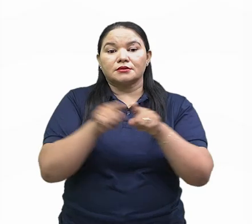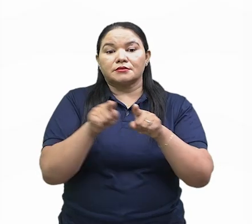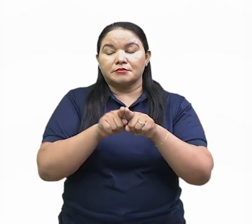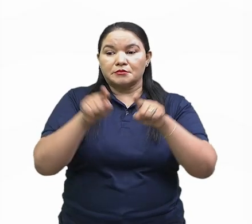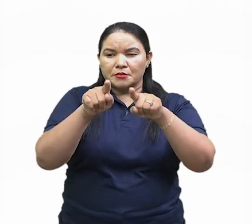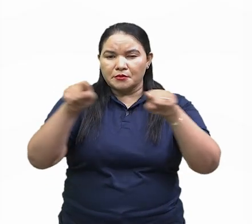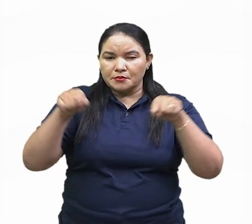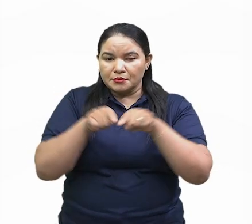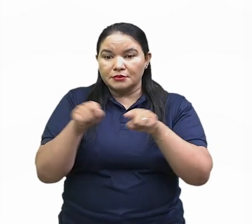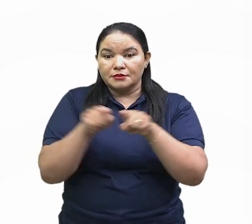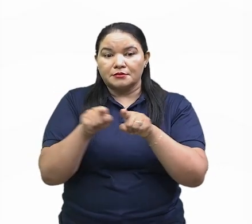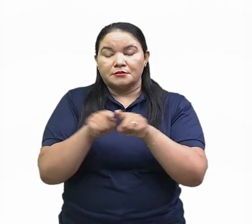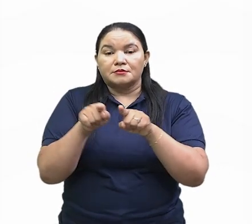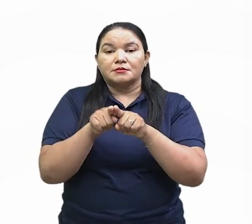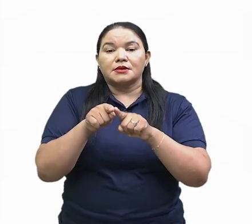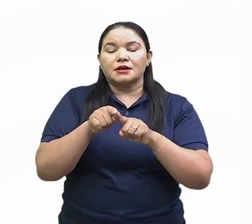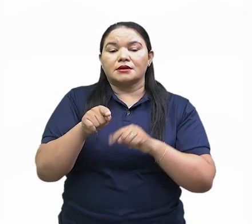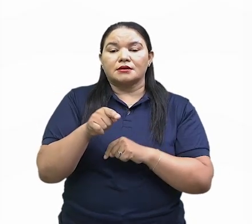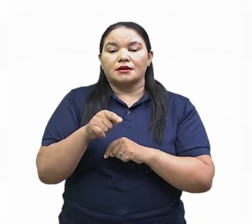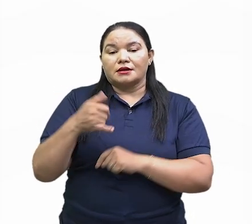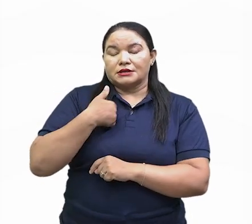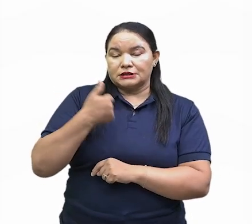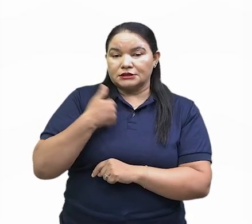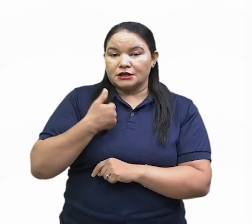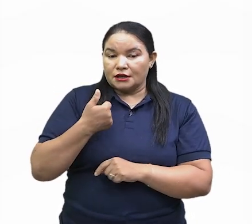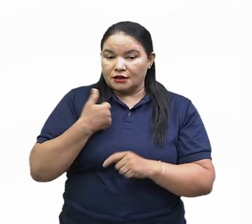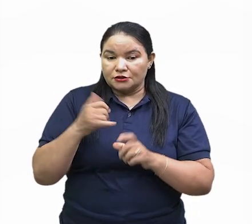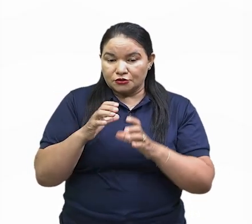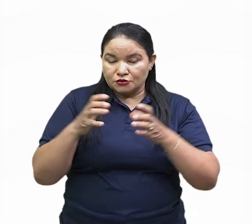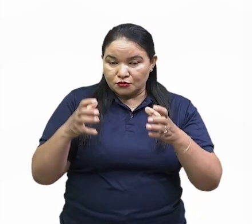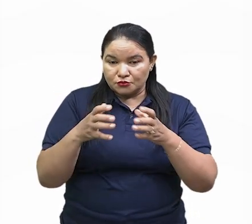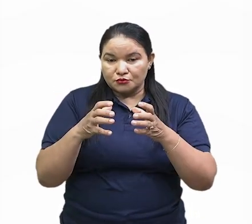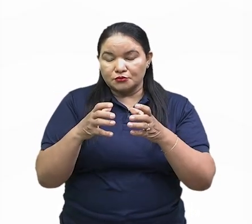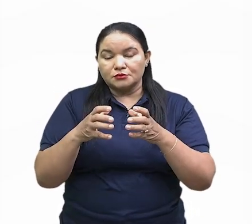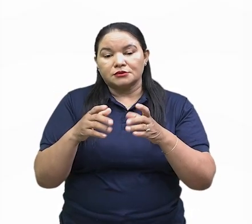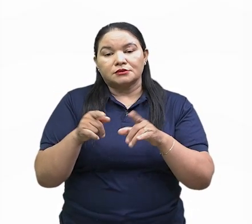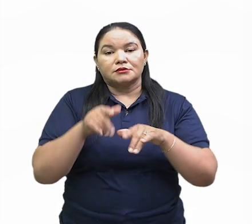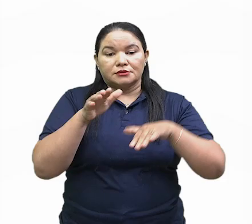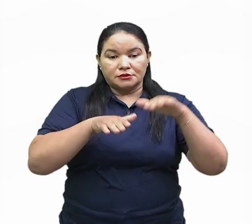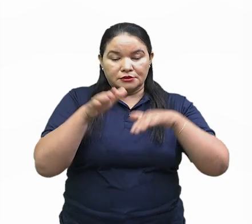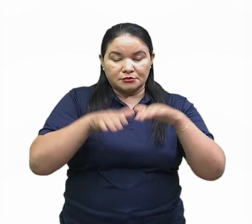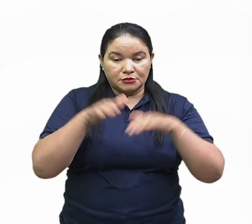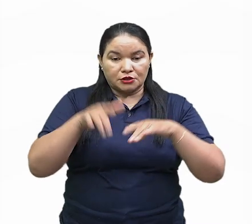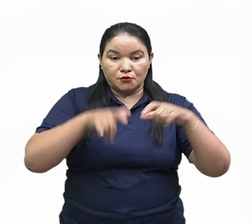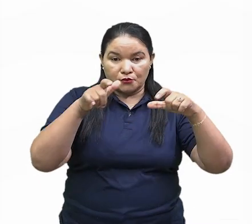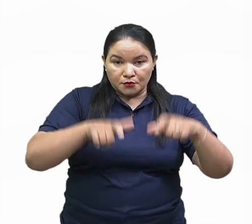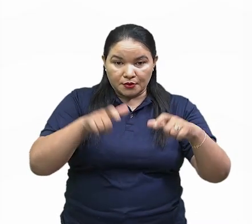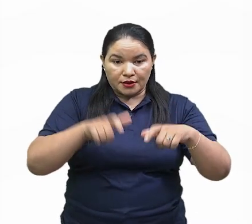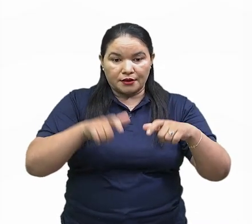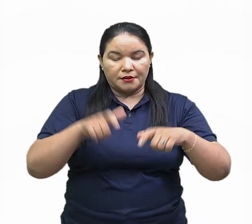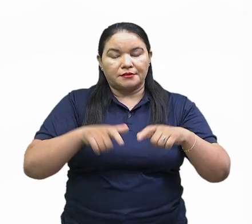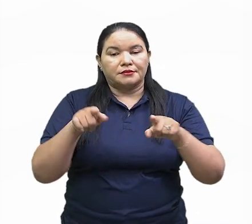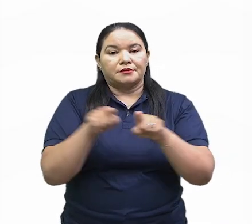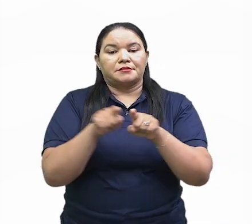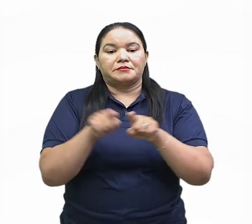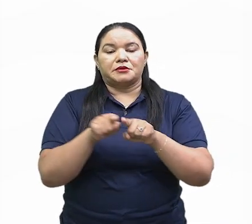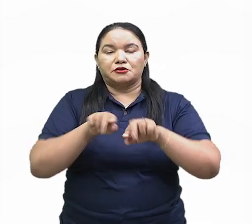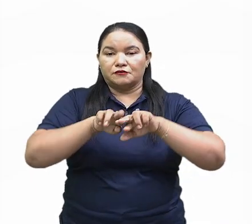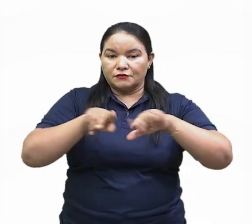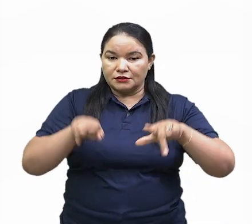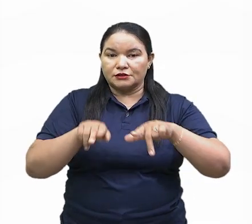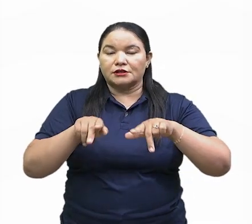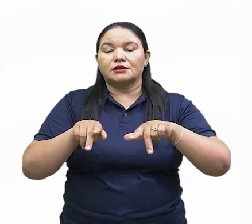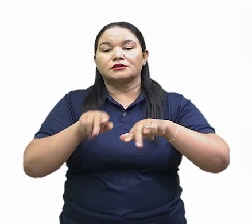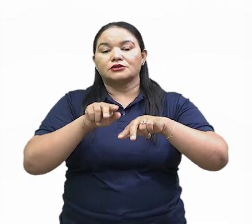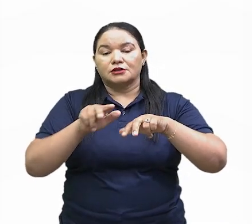faixa etária, tá? Ali é a idade das pessoas em determinados lugares. A